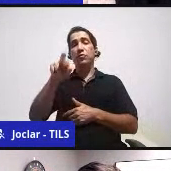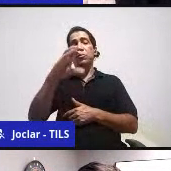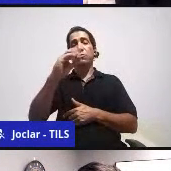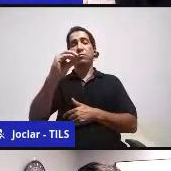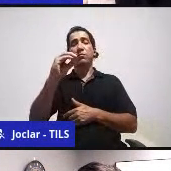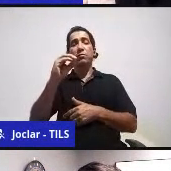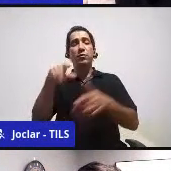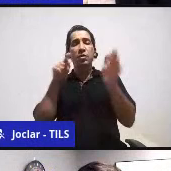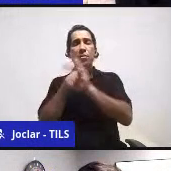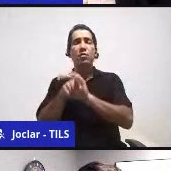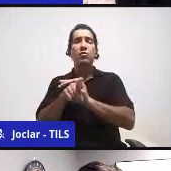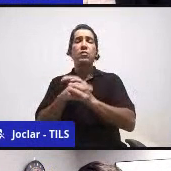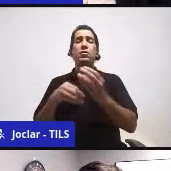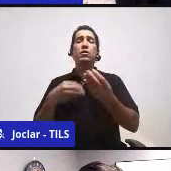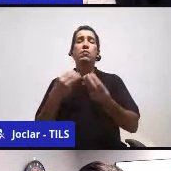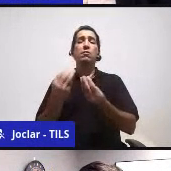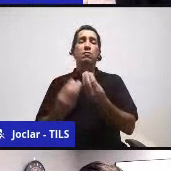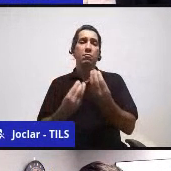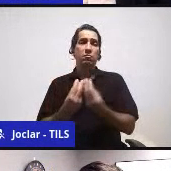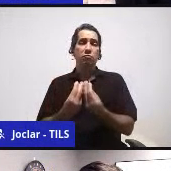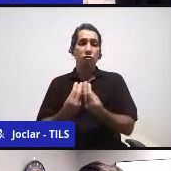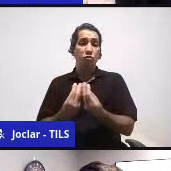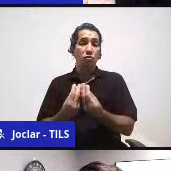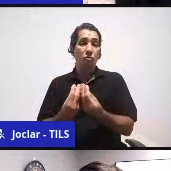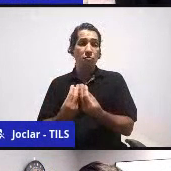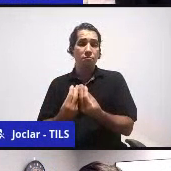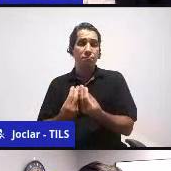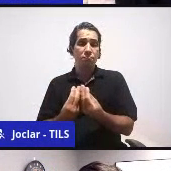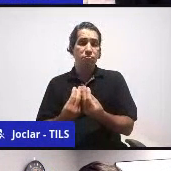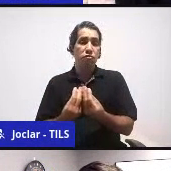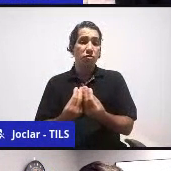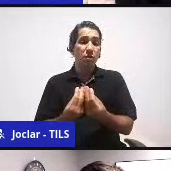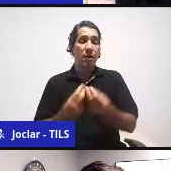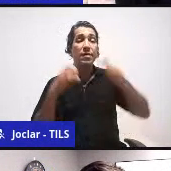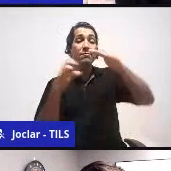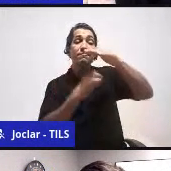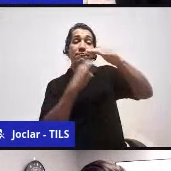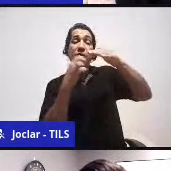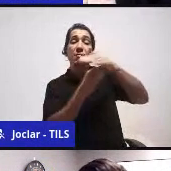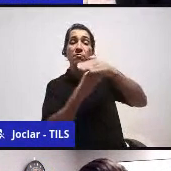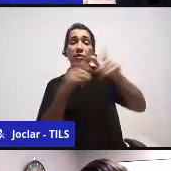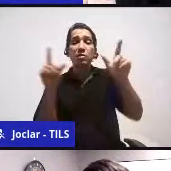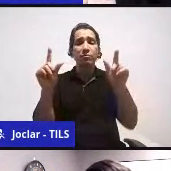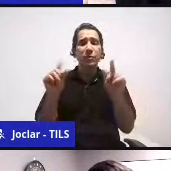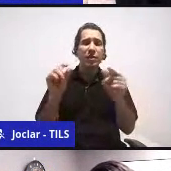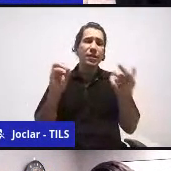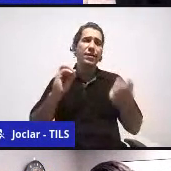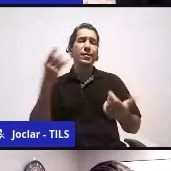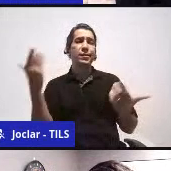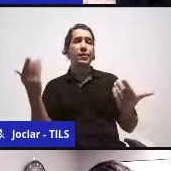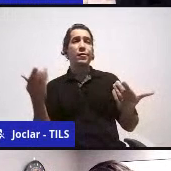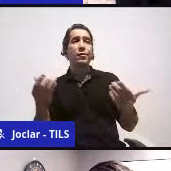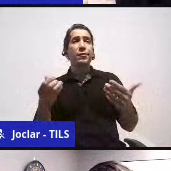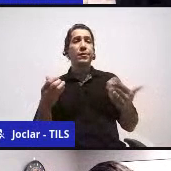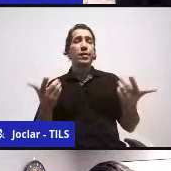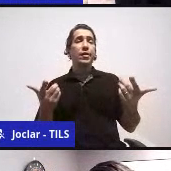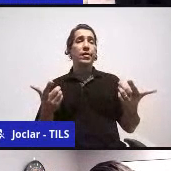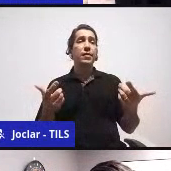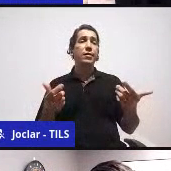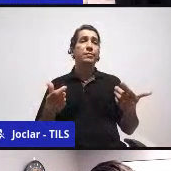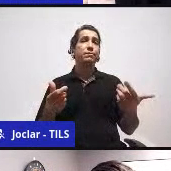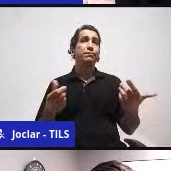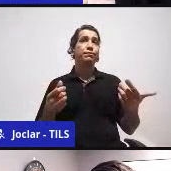professor, como é que os pequenos negócios, os negócios das pequenas cidades, né, países